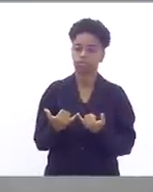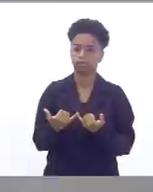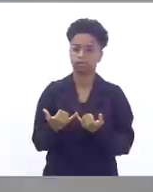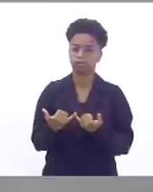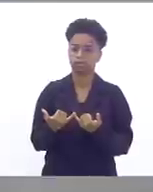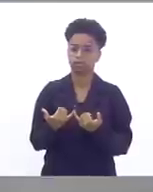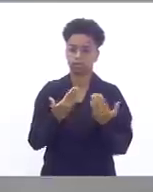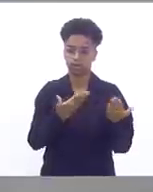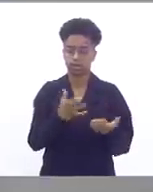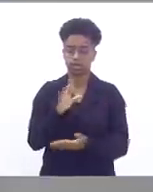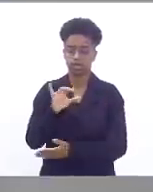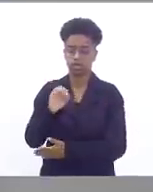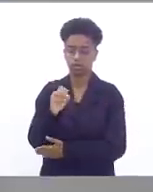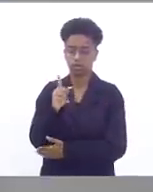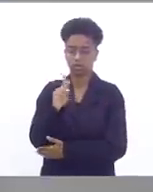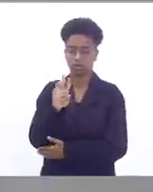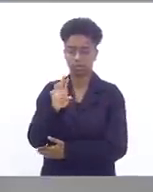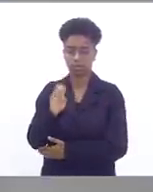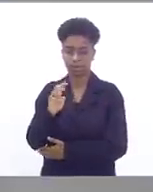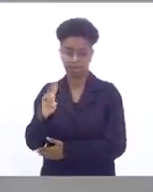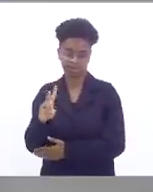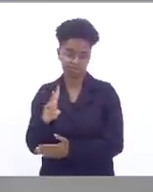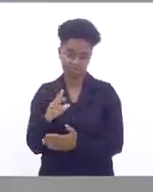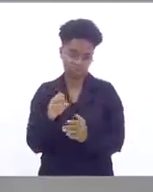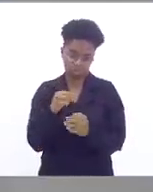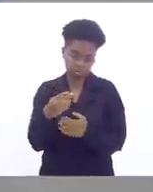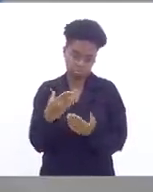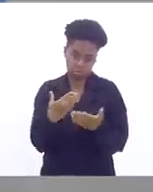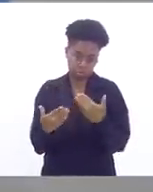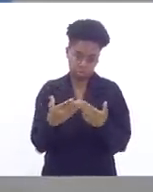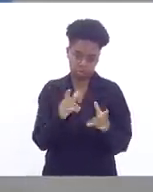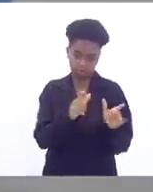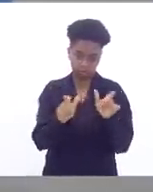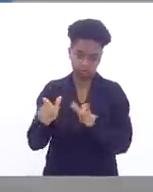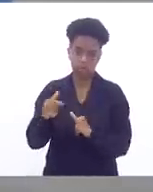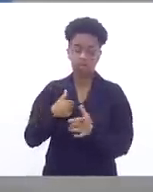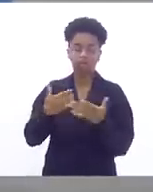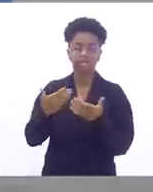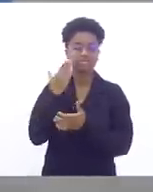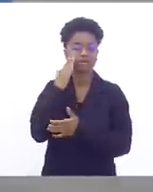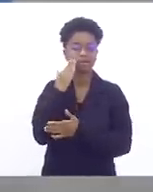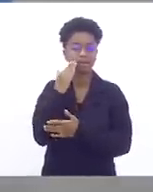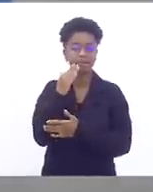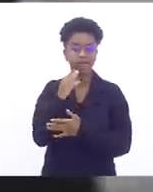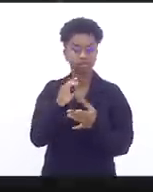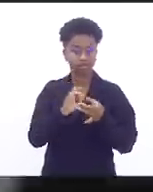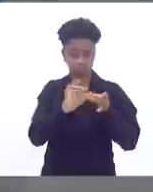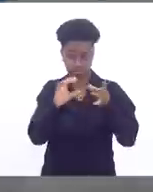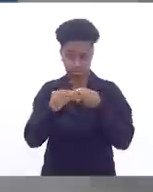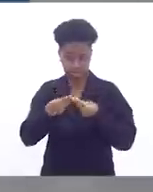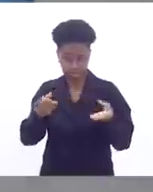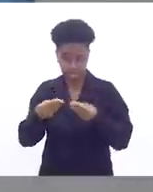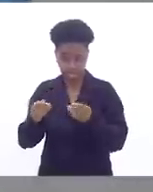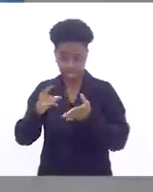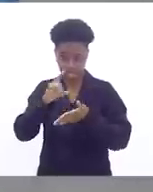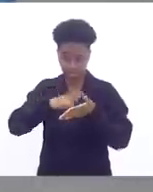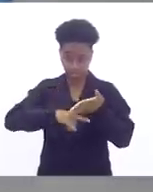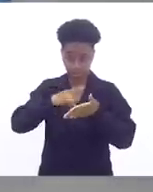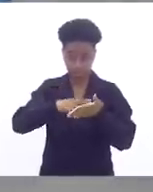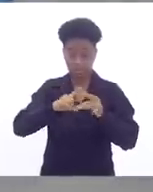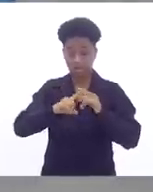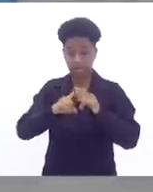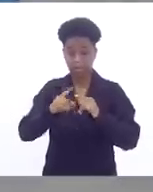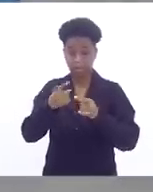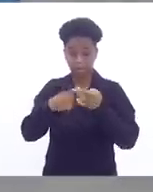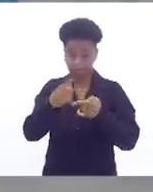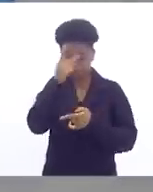Rio previdência de quem quer que seja né para saber a disponibilidade do contracheque porque ninguém tá dizendo que não recebeu mas se você